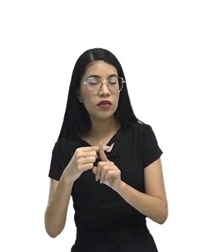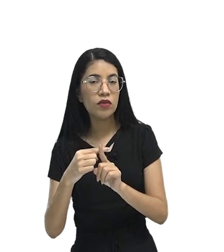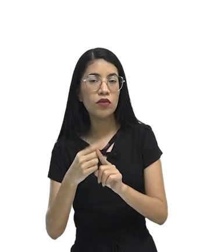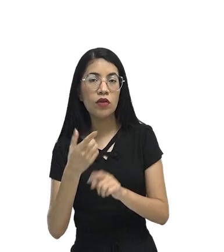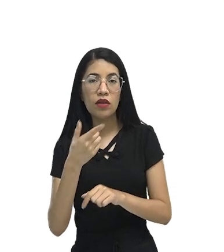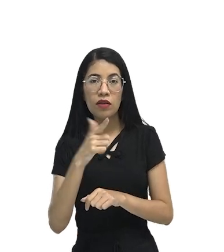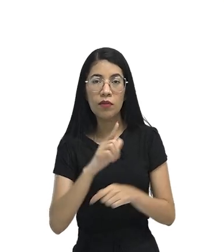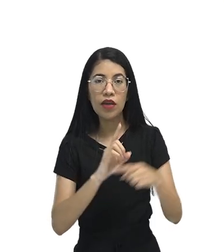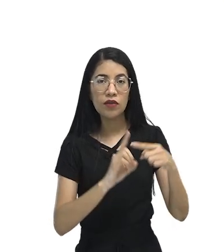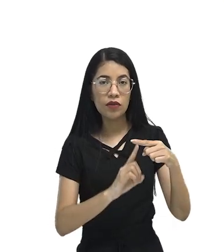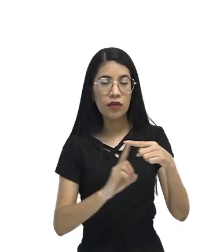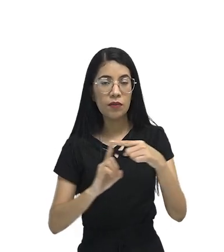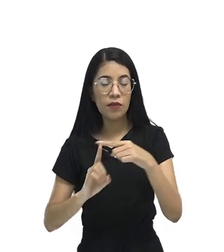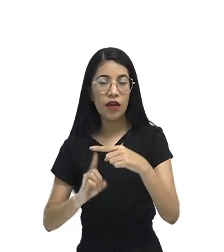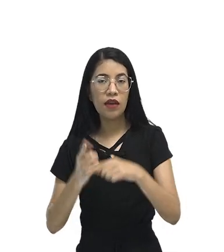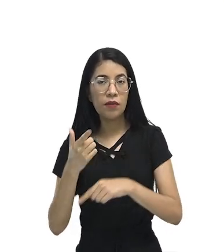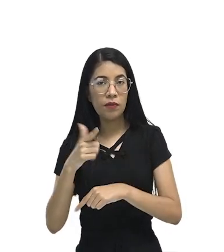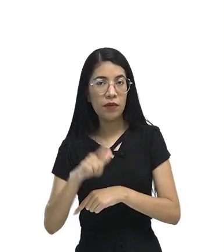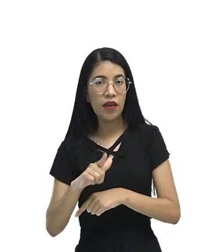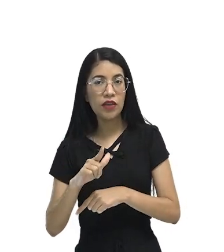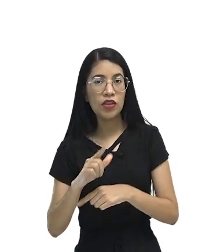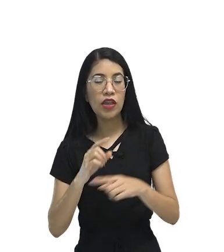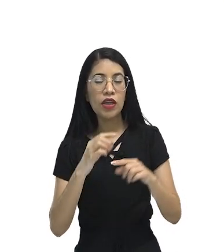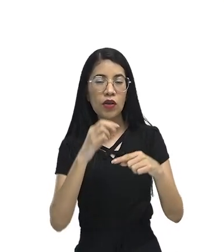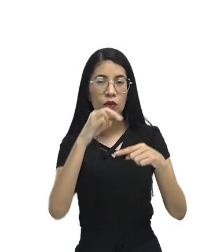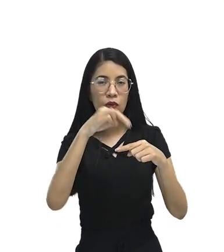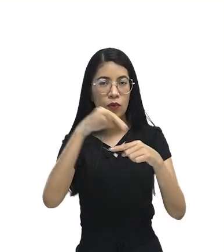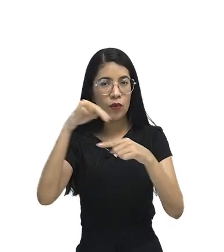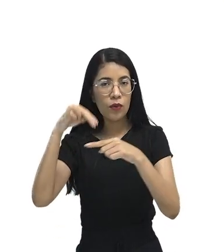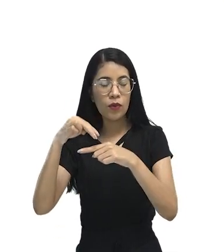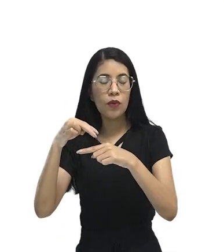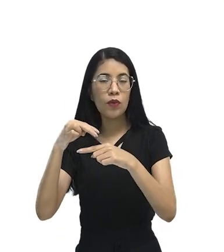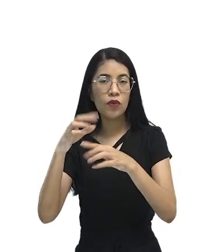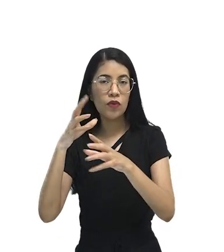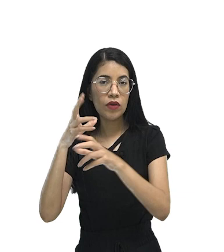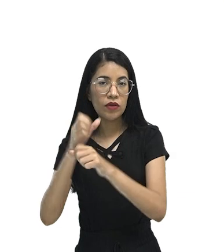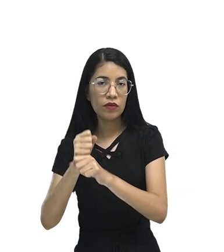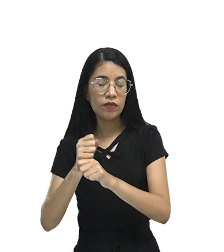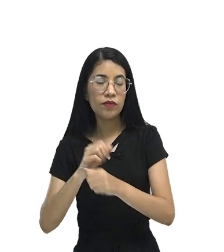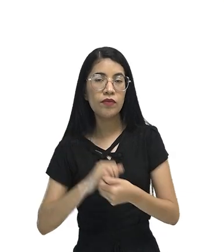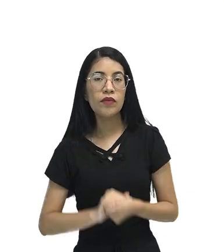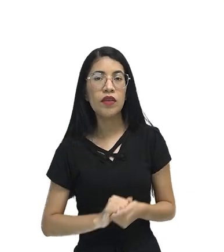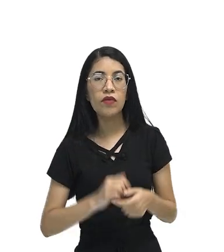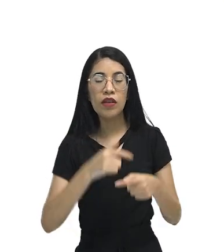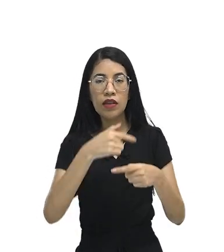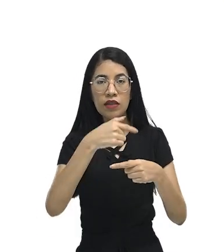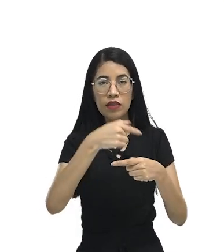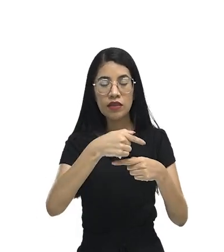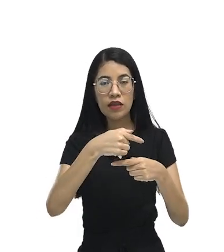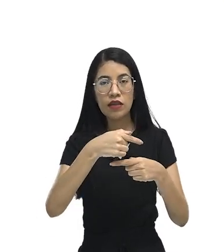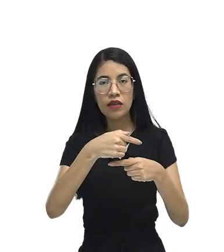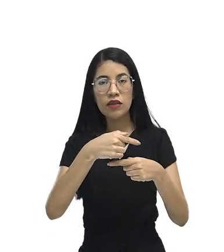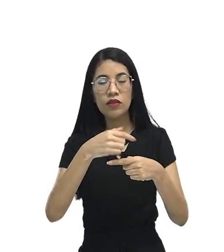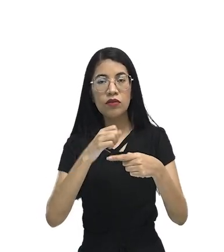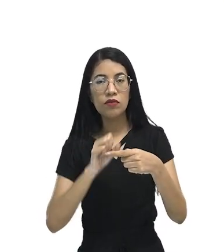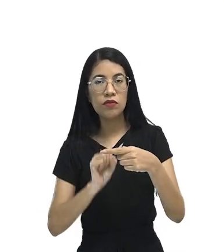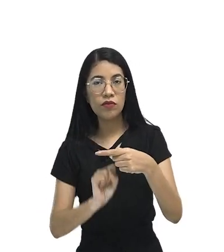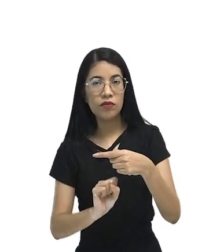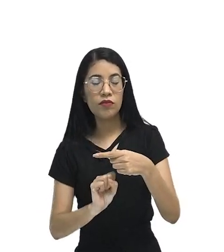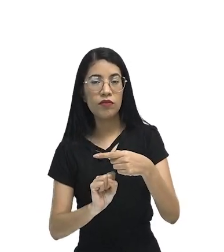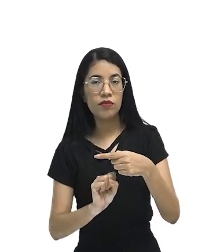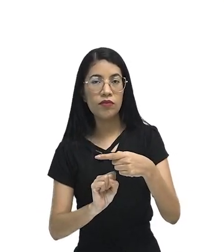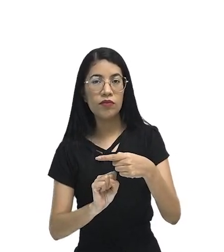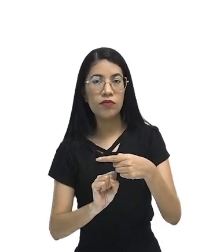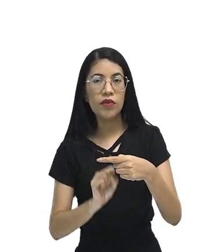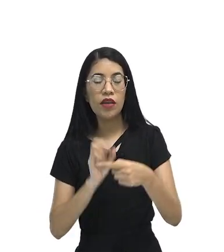o denominador e somo a parte de cima das frações, né? Então vai dar 7 sobre 8, tá?